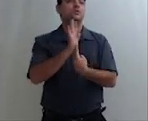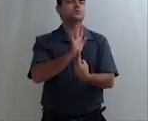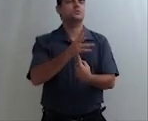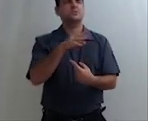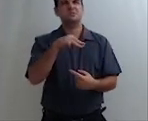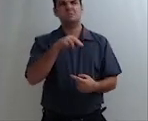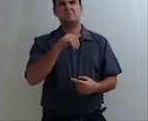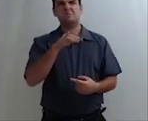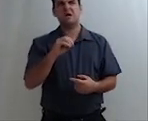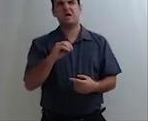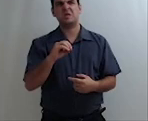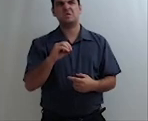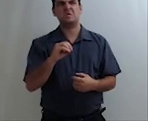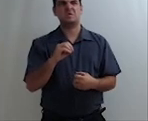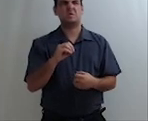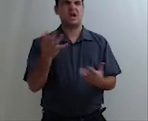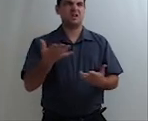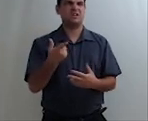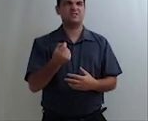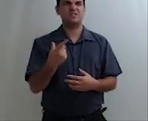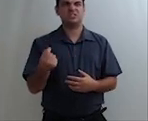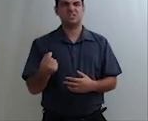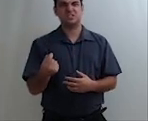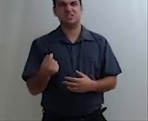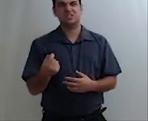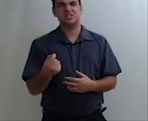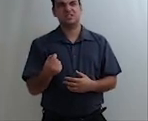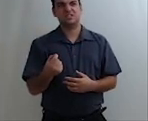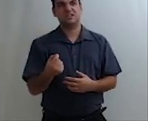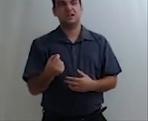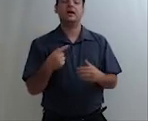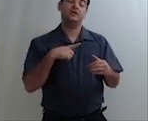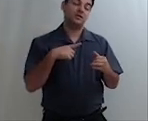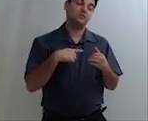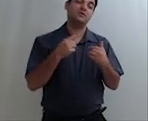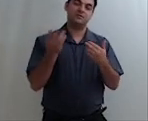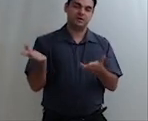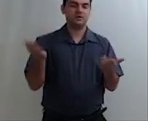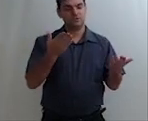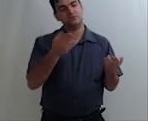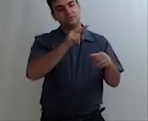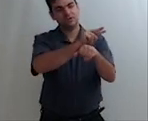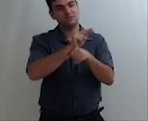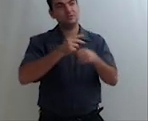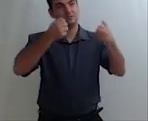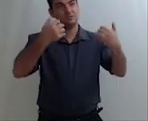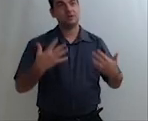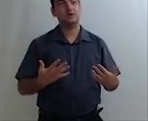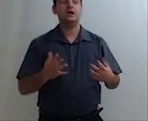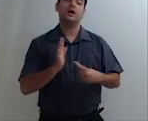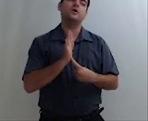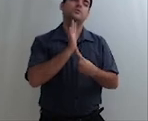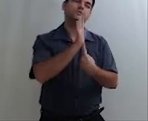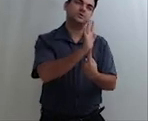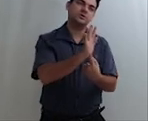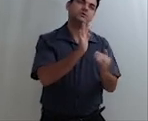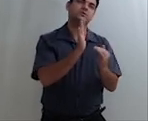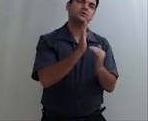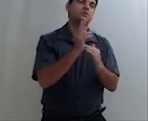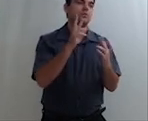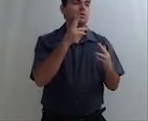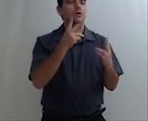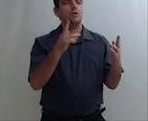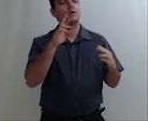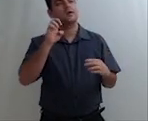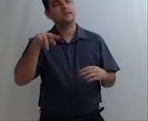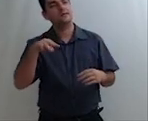de de 2020 abre-se bista para defesa nós apresentamos alegações finais do renant Ministra